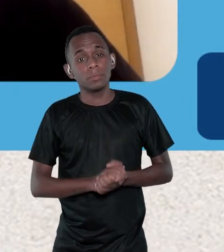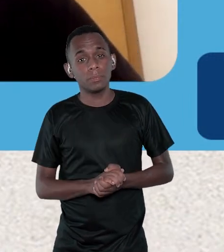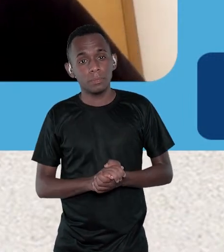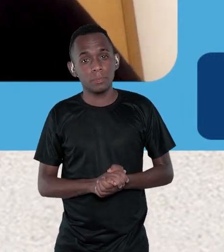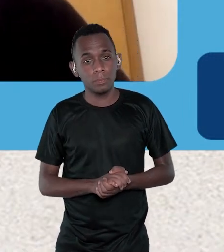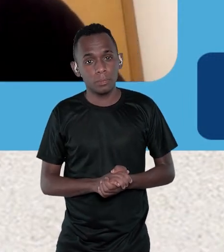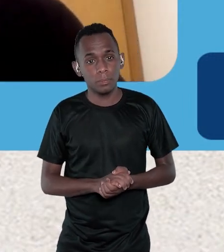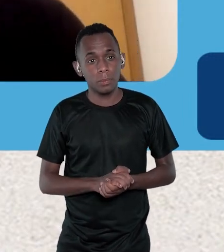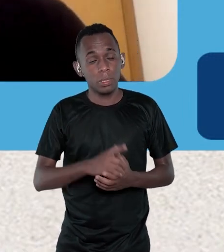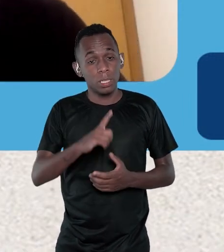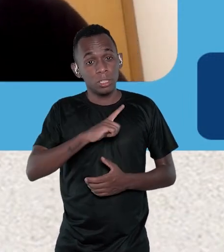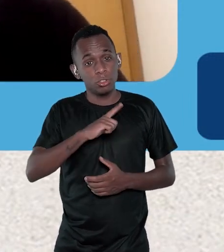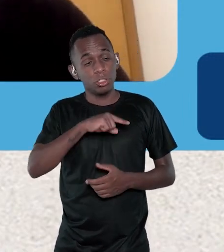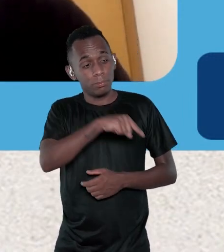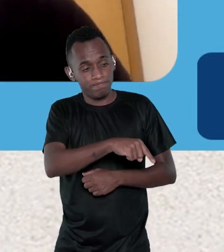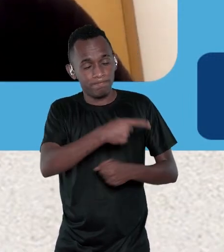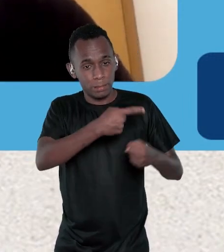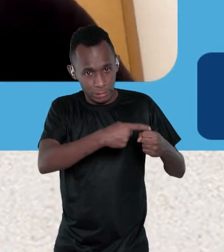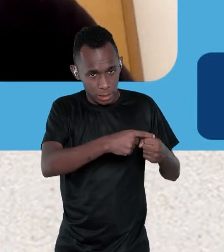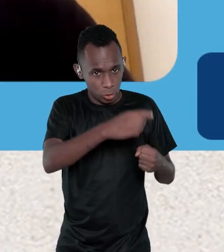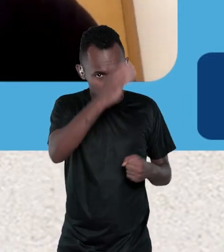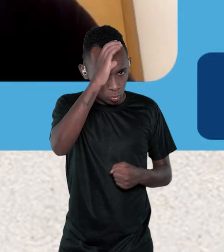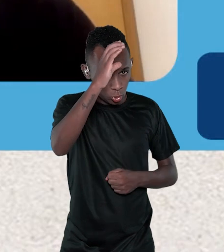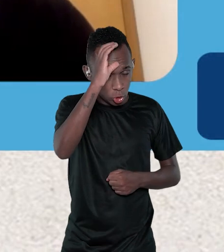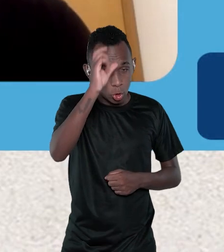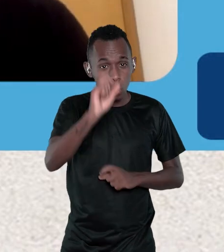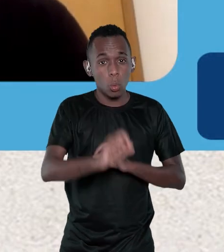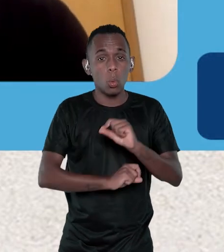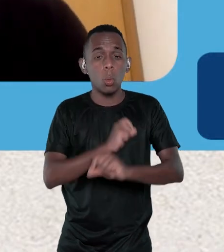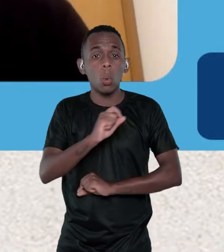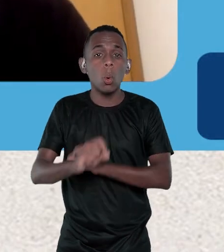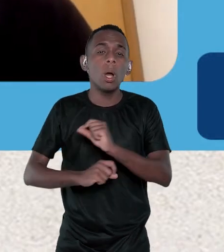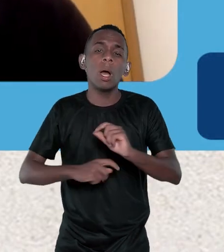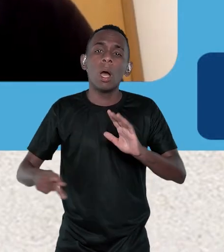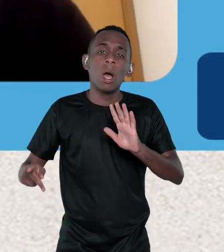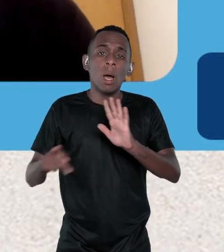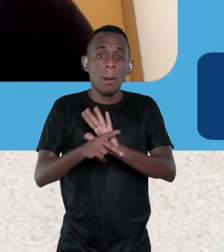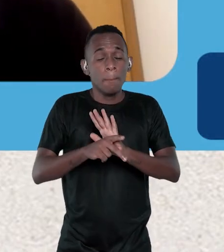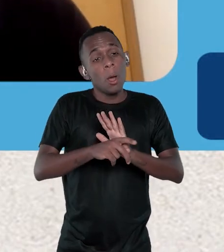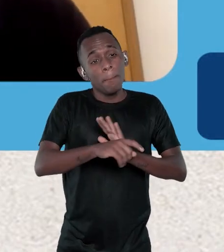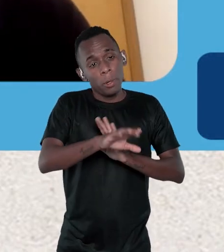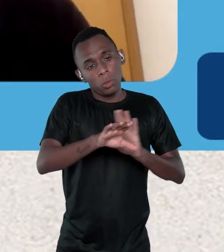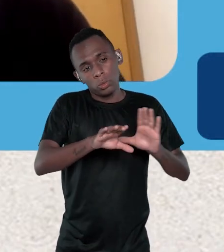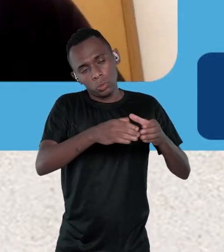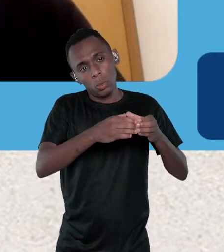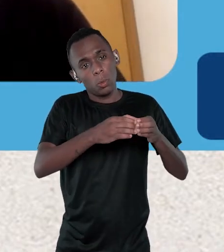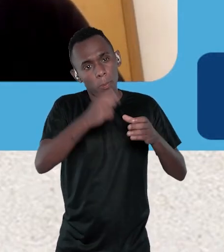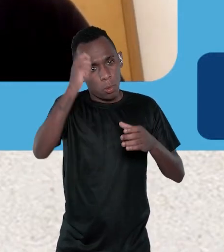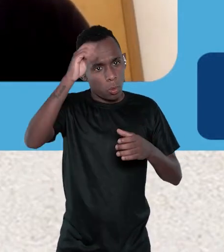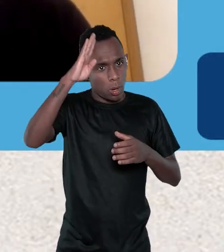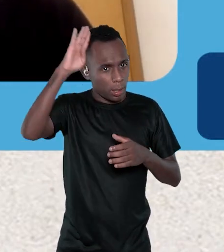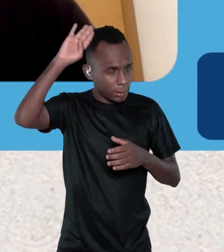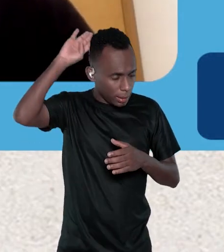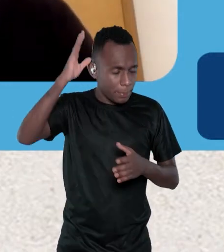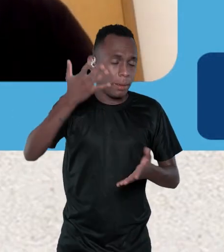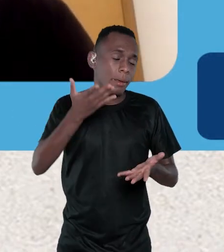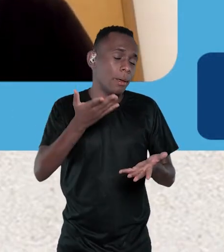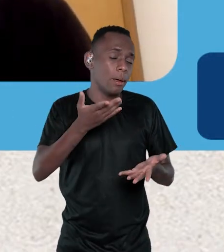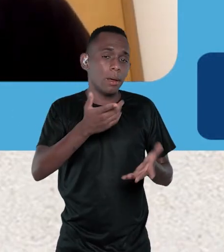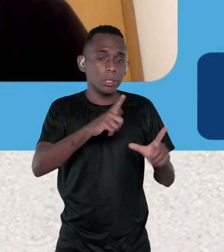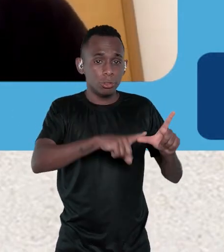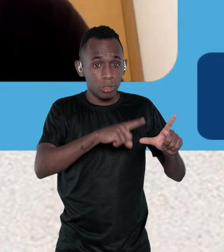mas de Pedra Azul eu tinha um tio que foi da Academia Mineira de